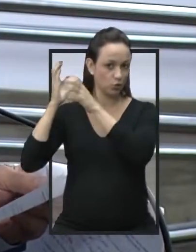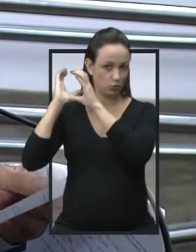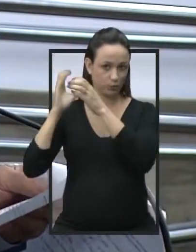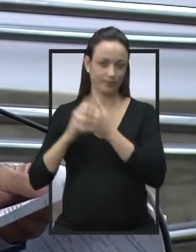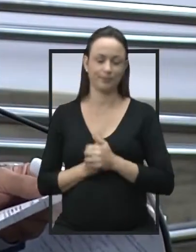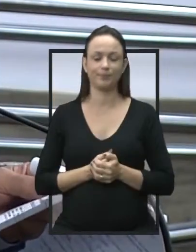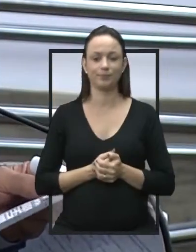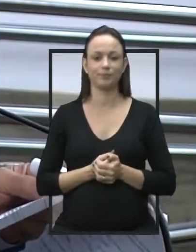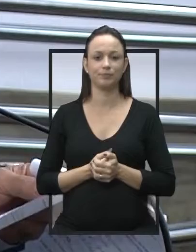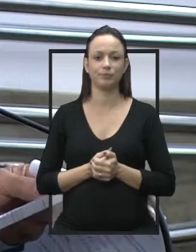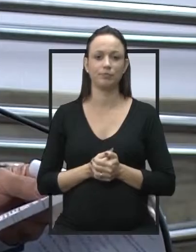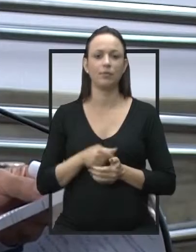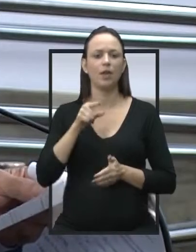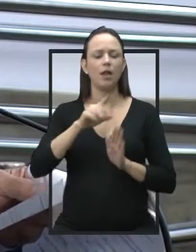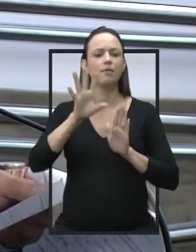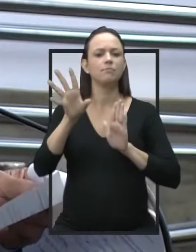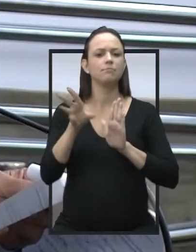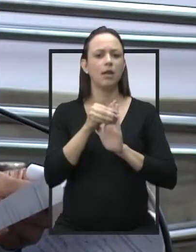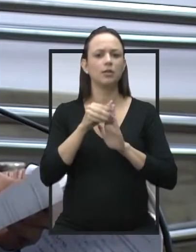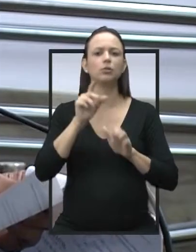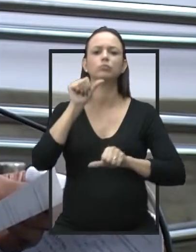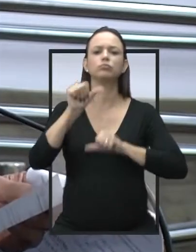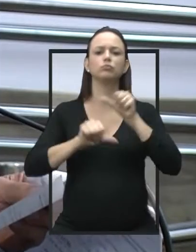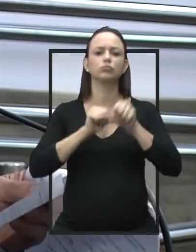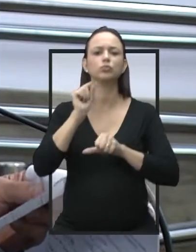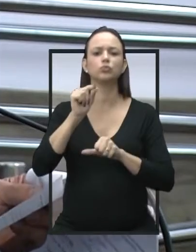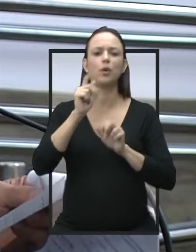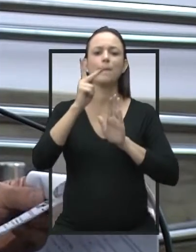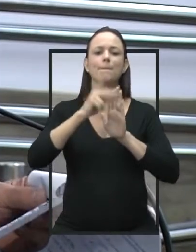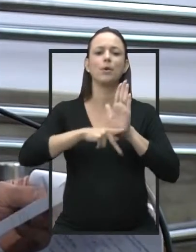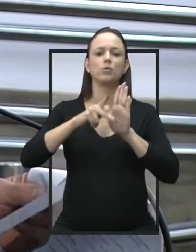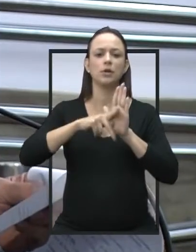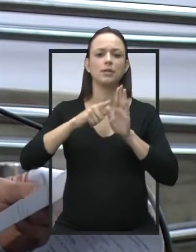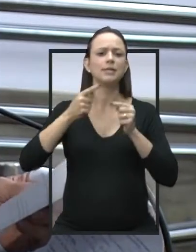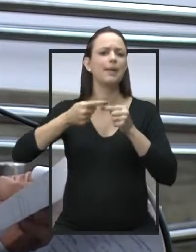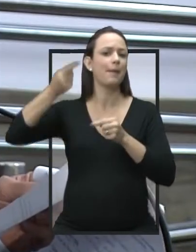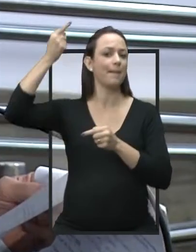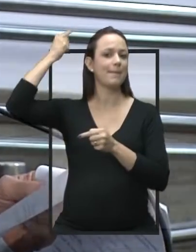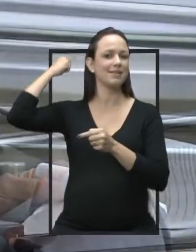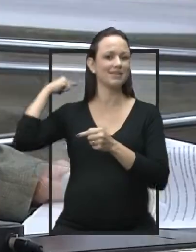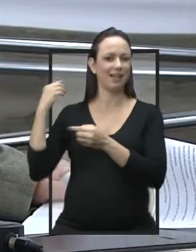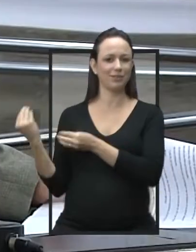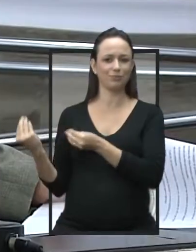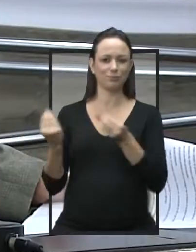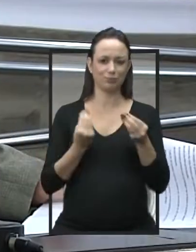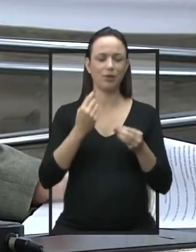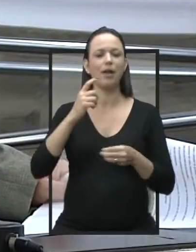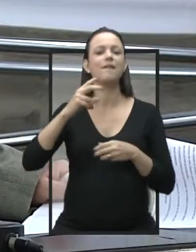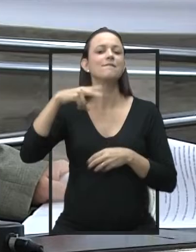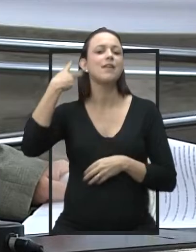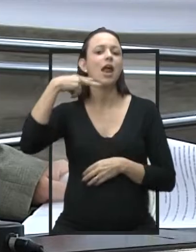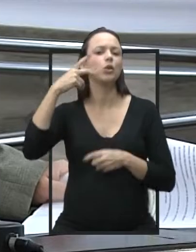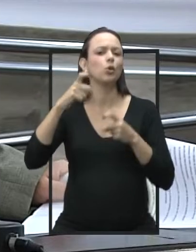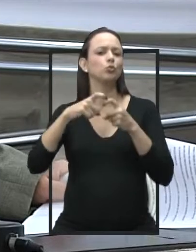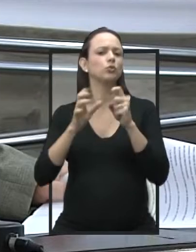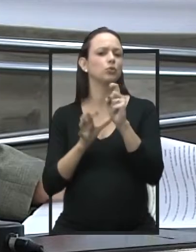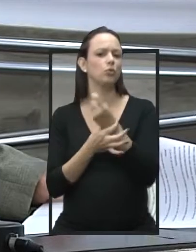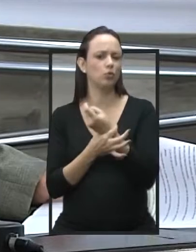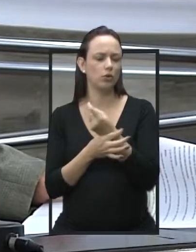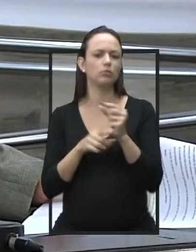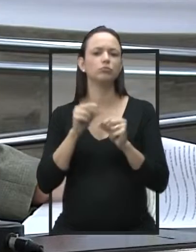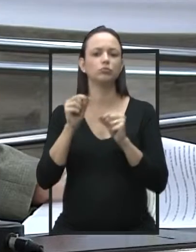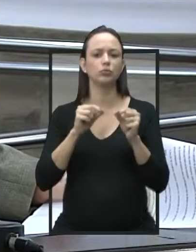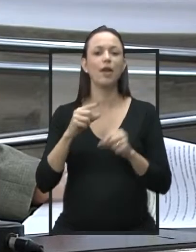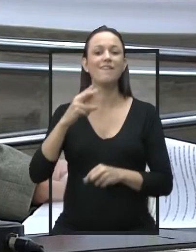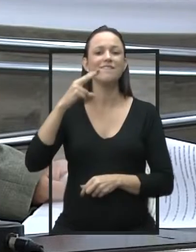neto essa emenda altera o projeto apresentado na semana passada pelo vereador josé segura para